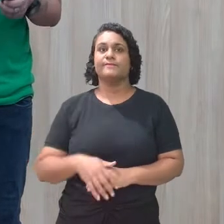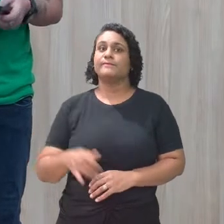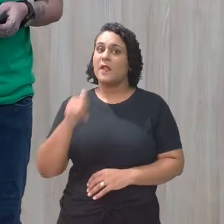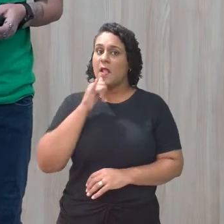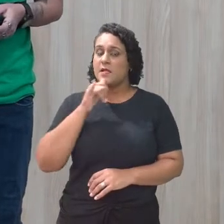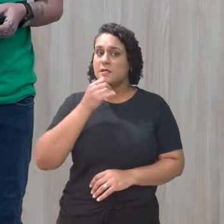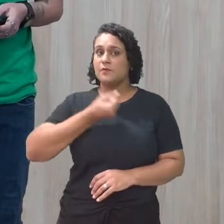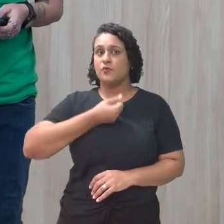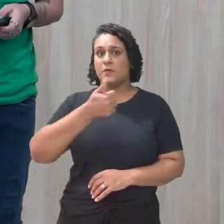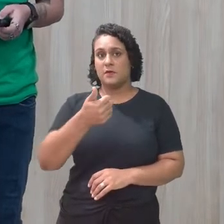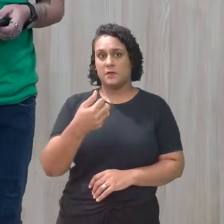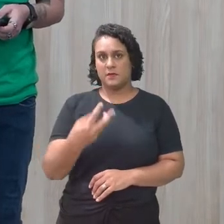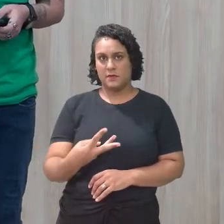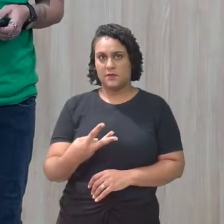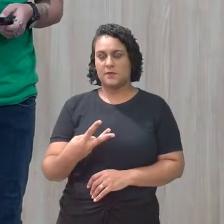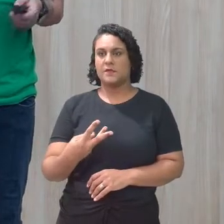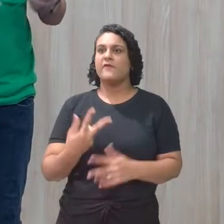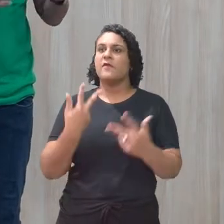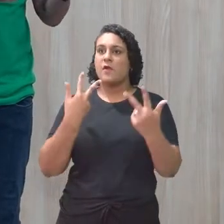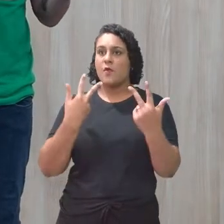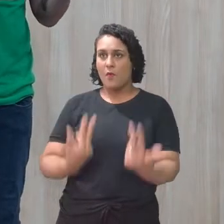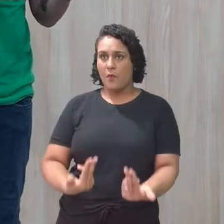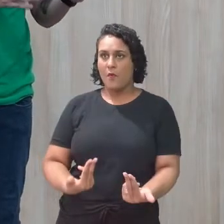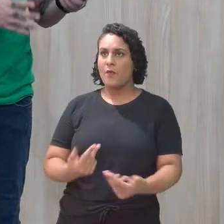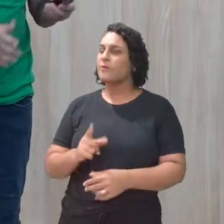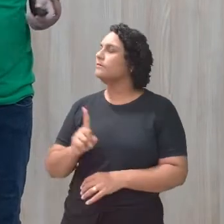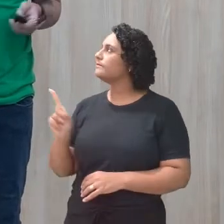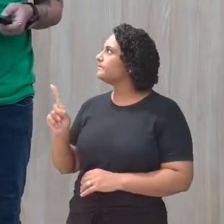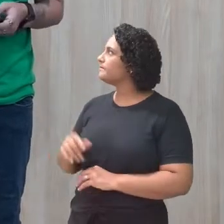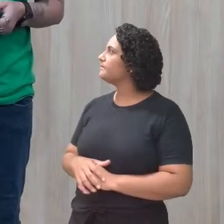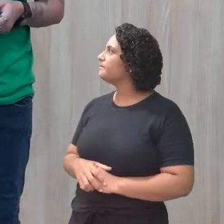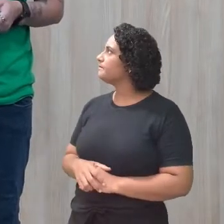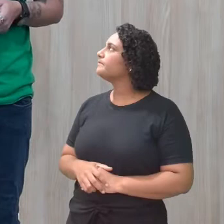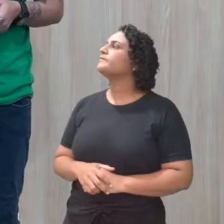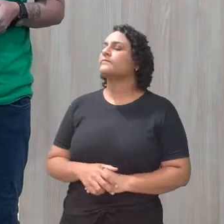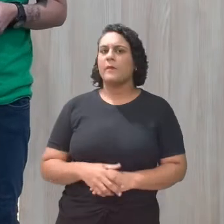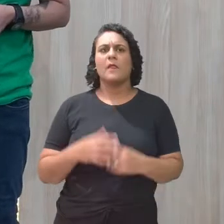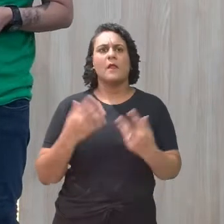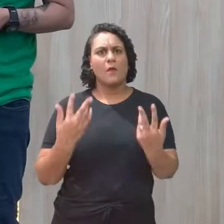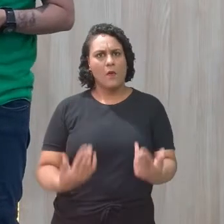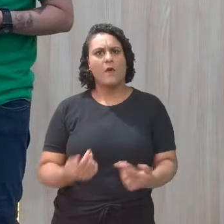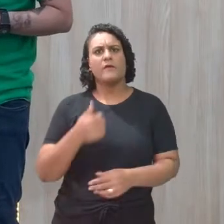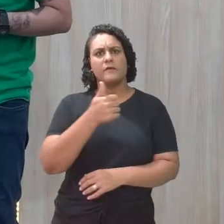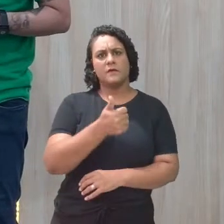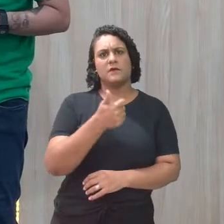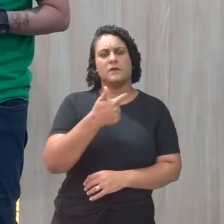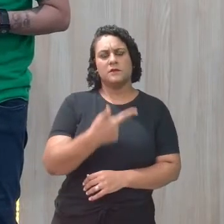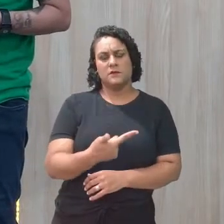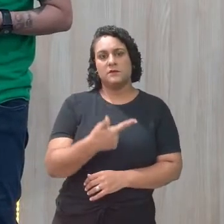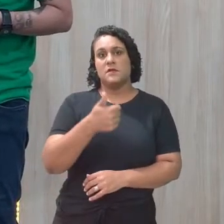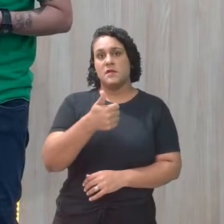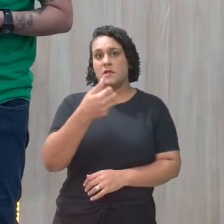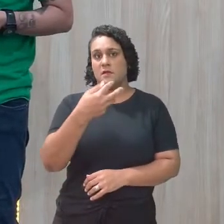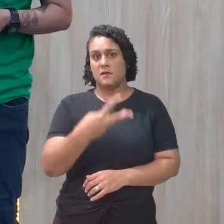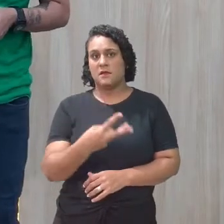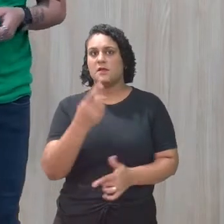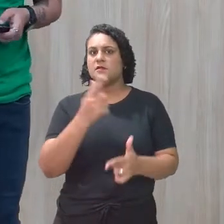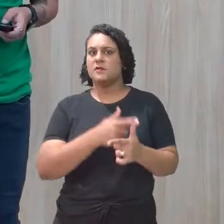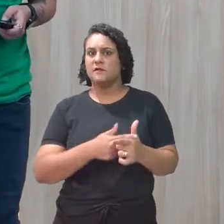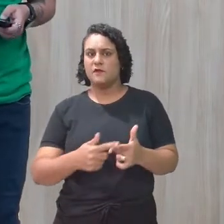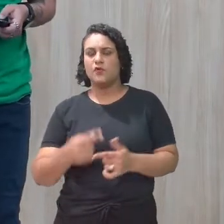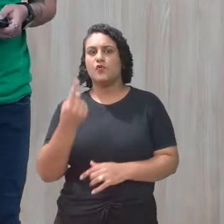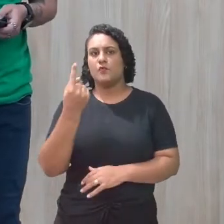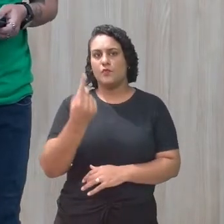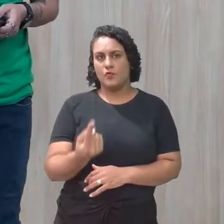13. A gente fez a mesma coisa aqui que nós fizemos com o número 12, fizemos com o número 13 e encontramos apenas os